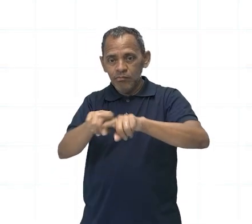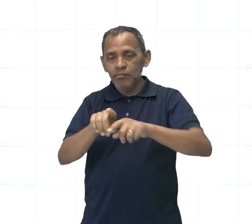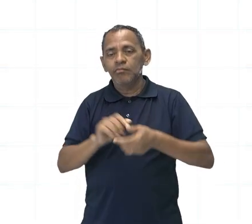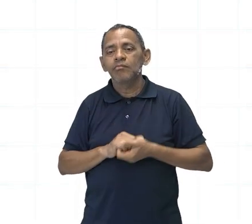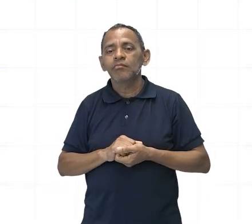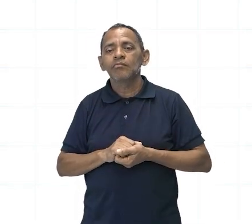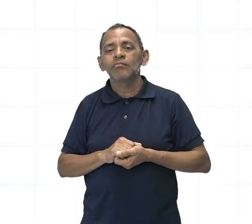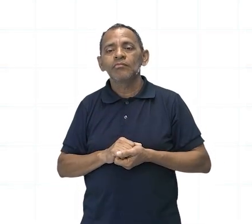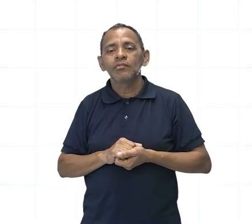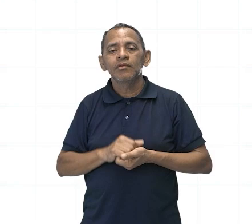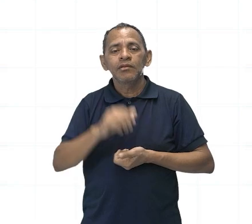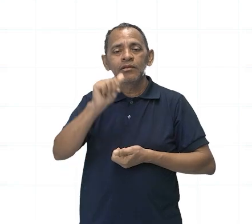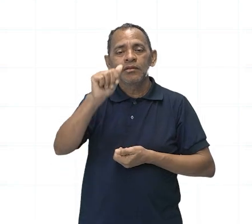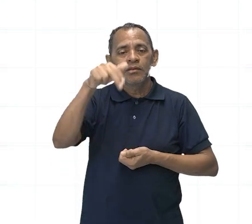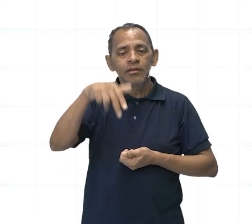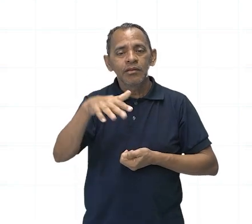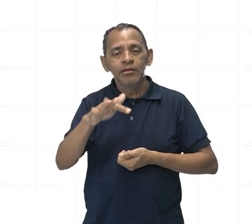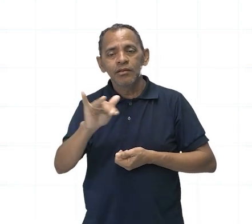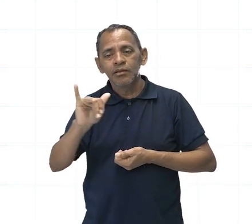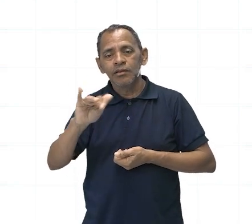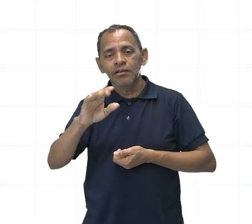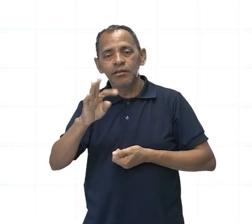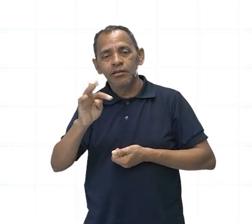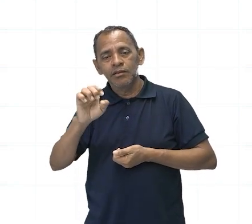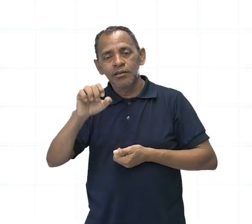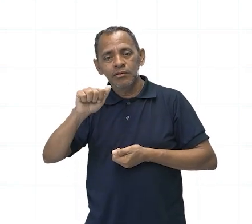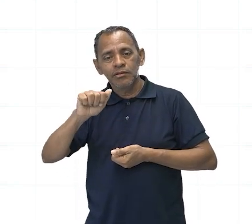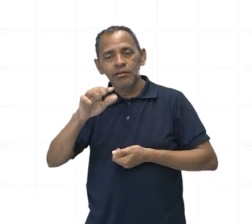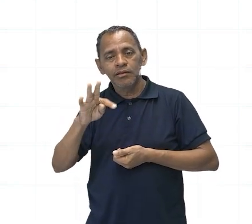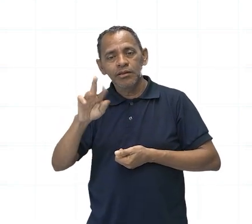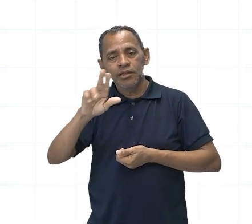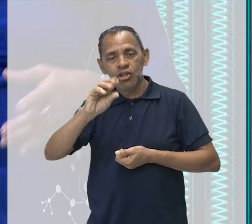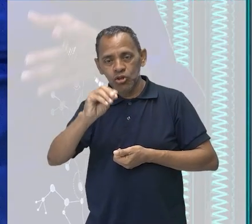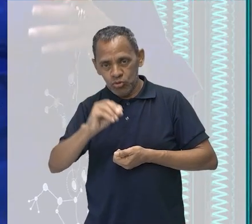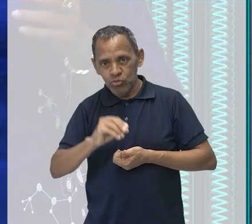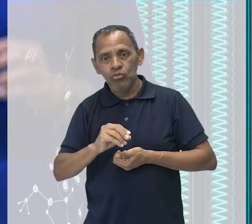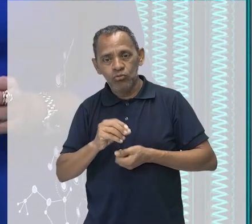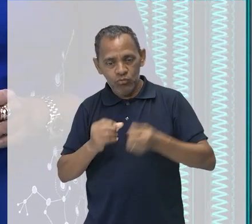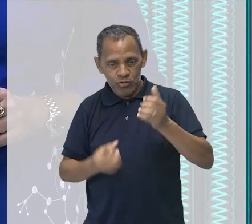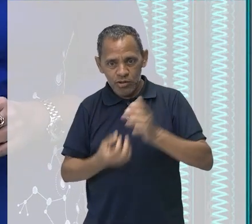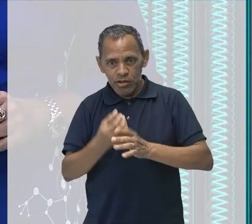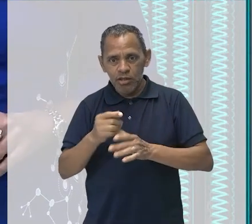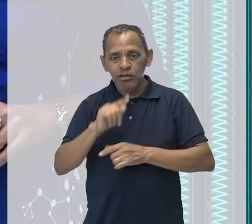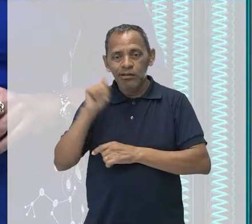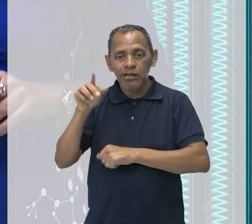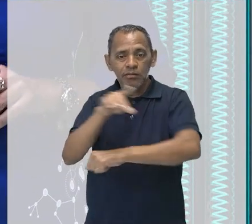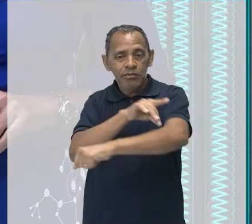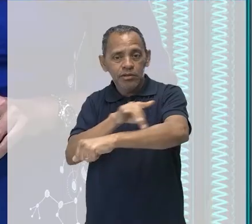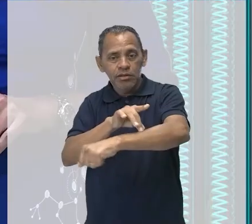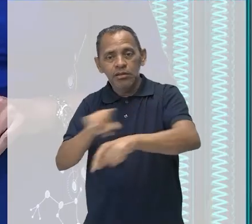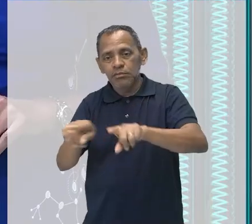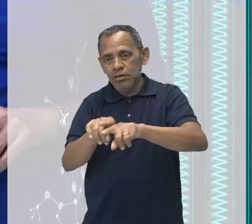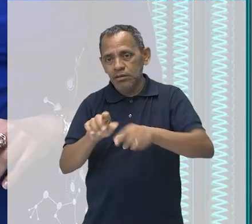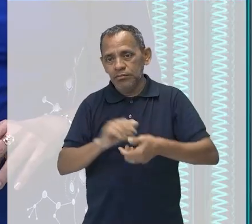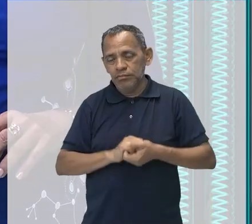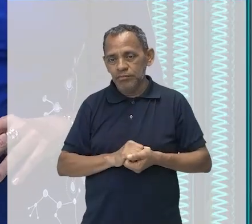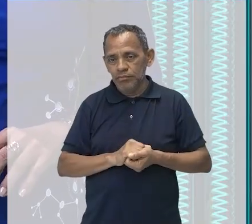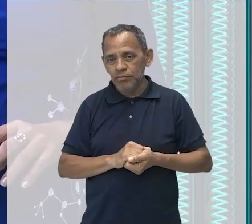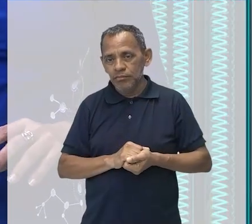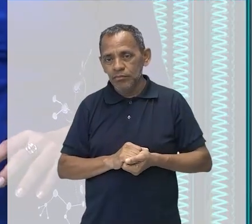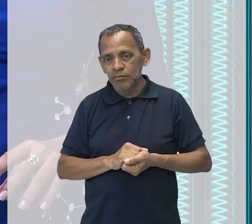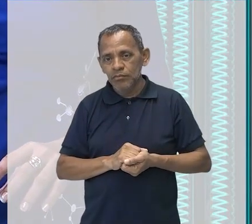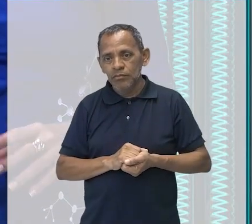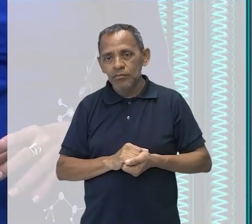anfiteatro da Ponta Negra, no mesmo estilo que foi construído lá na Grécia Antiga. Vamos agora falar sobre formas de